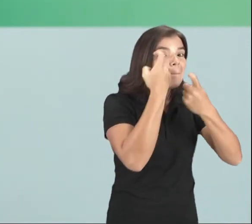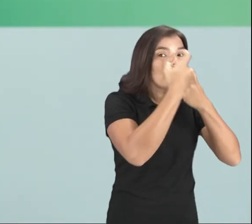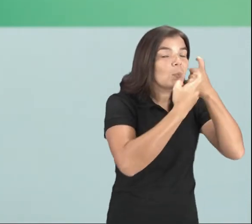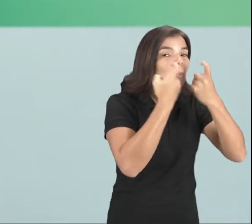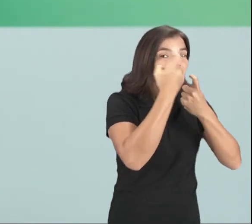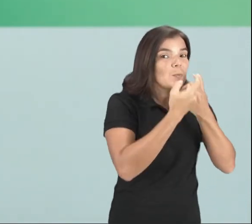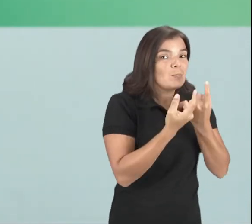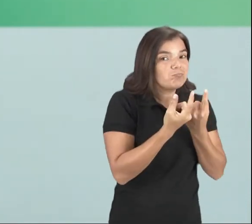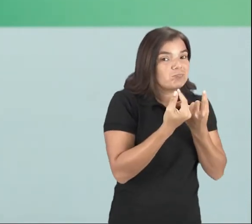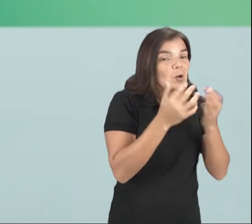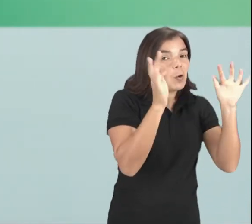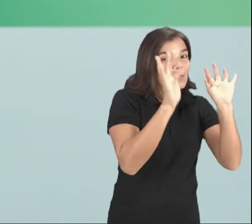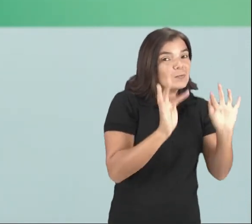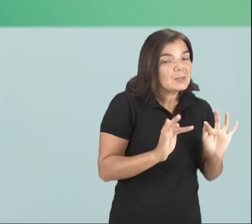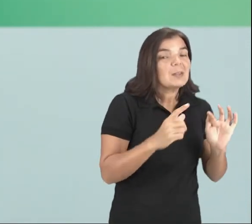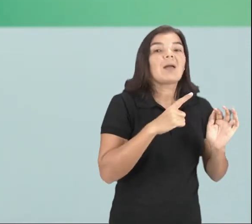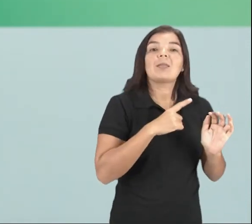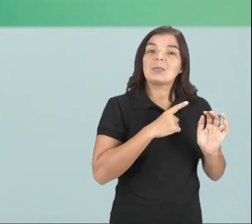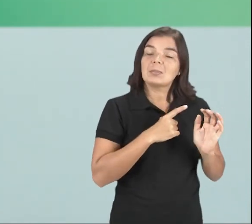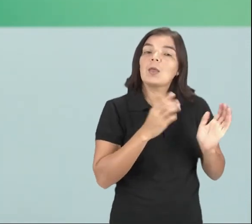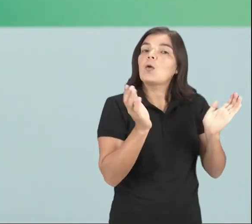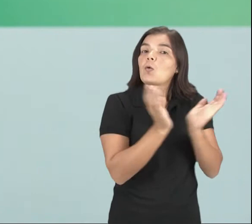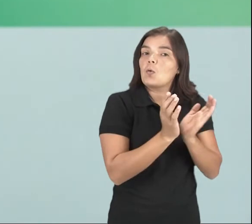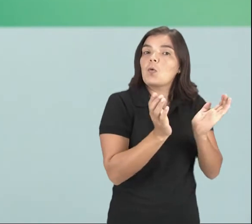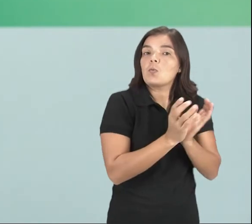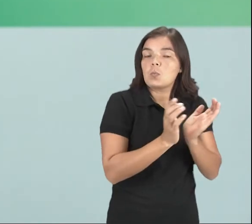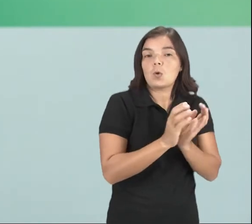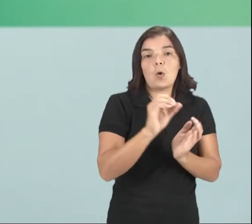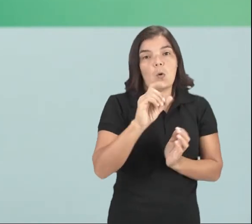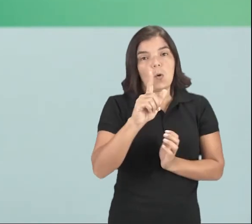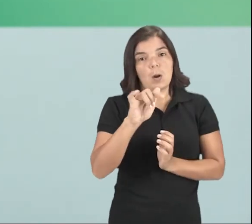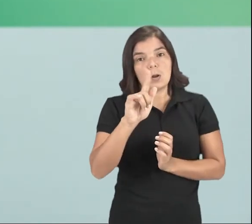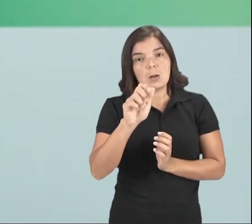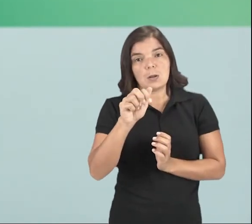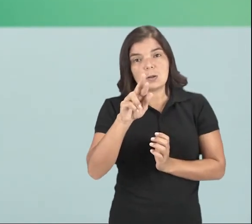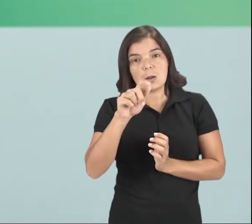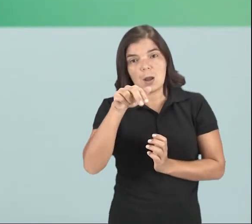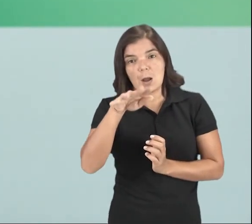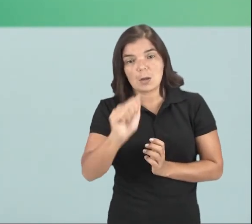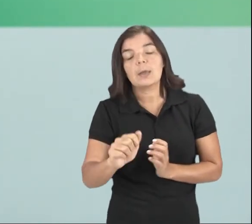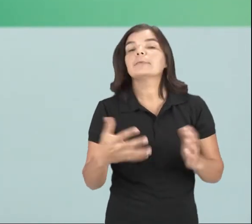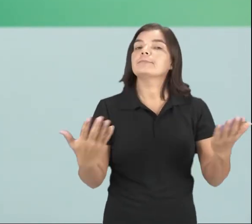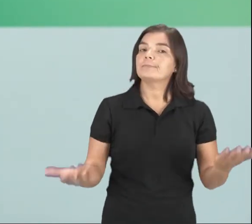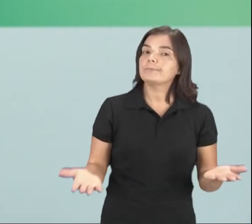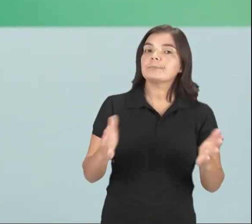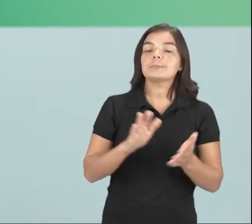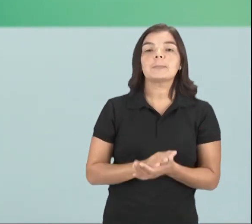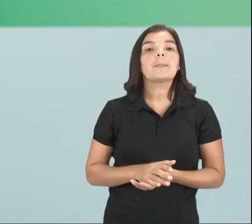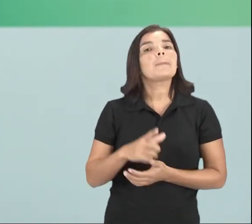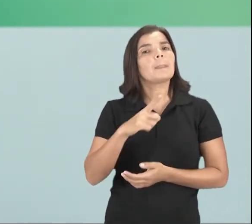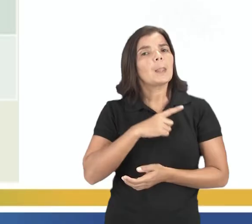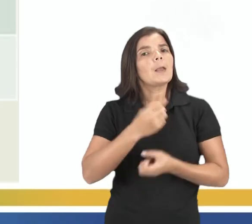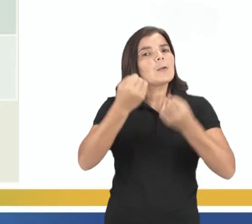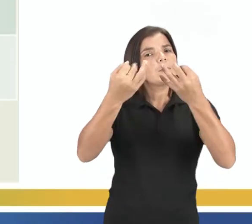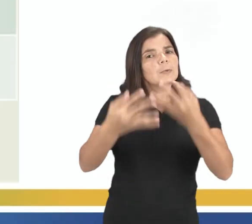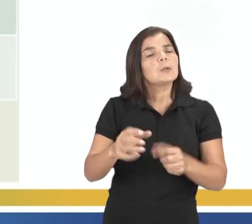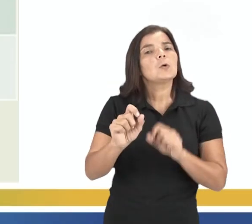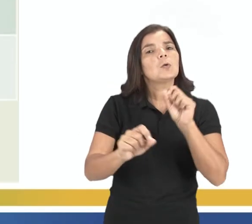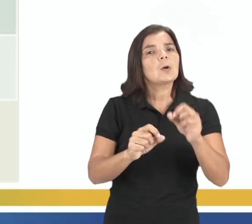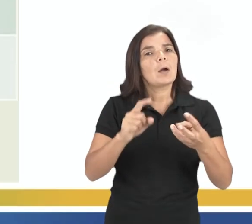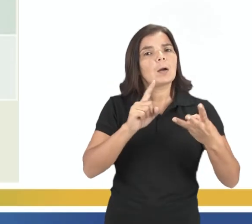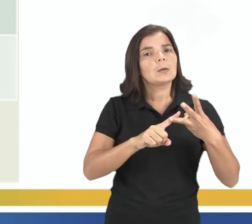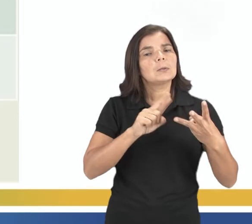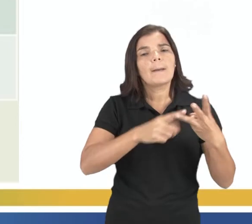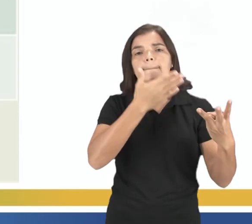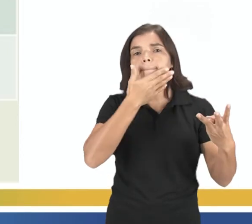com a sua própria felicidade. Aí nós temos um governo de oligarquia. Finalmente, ele vai dizer que a